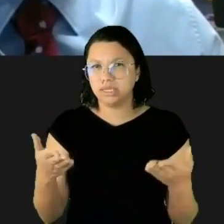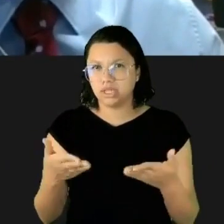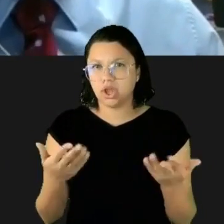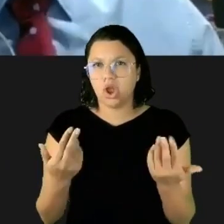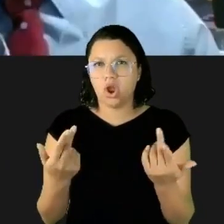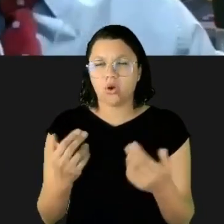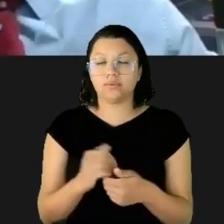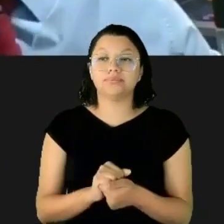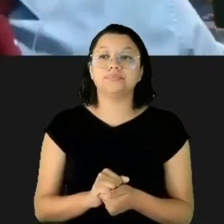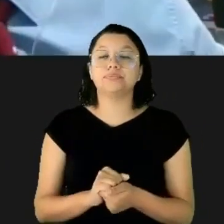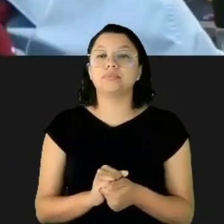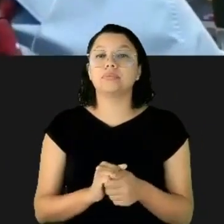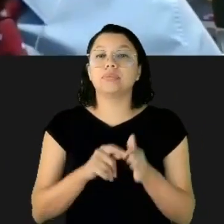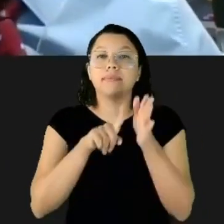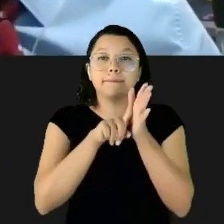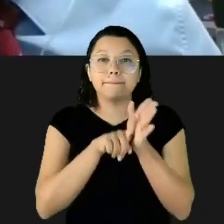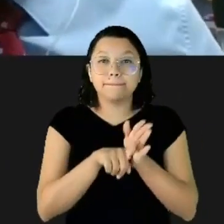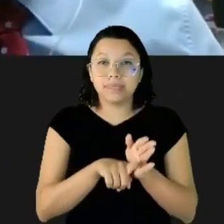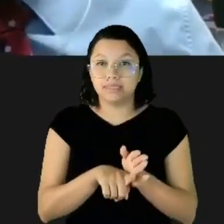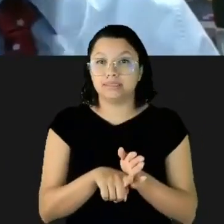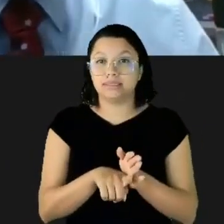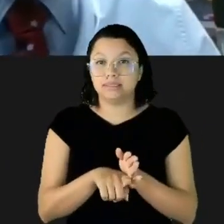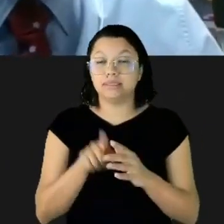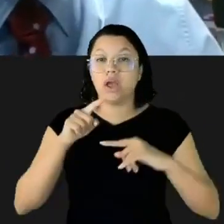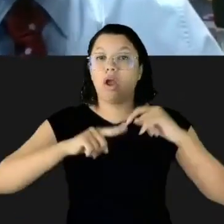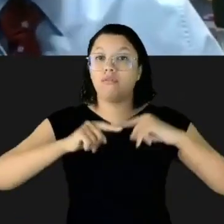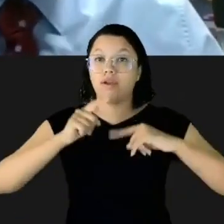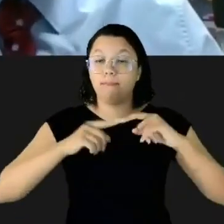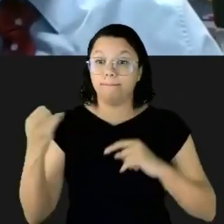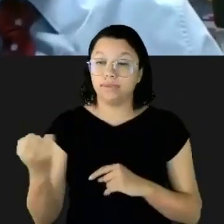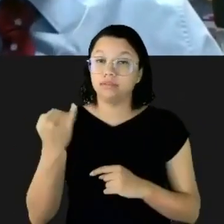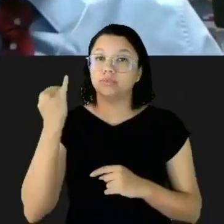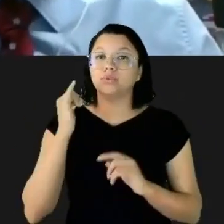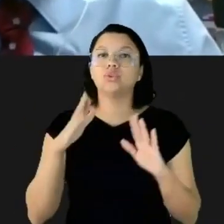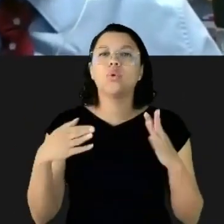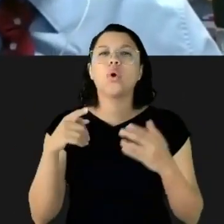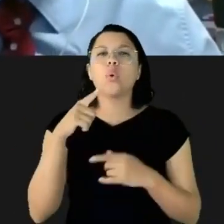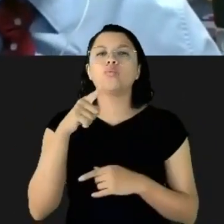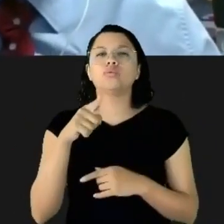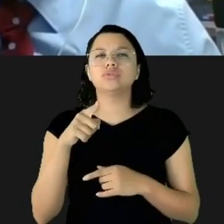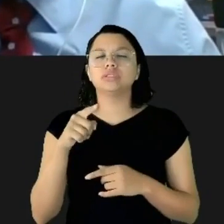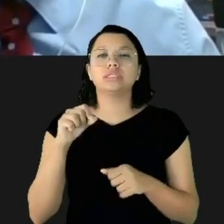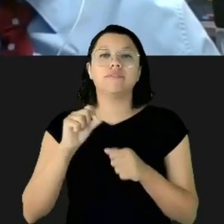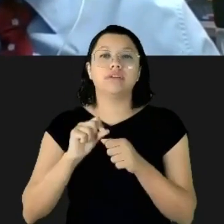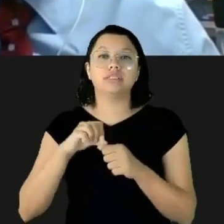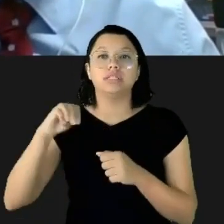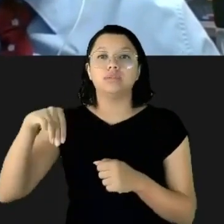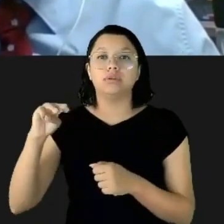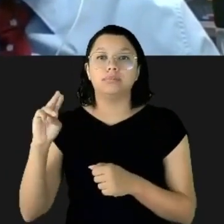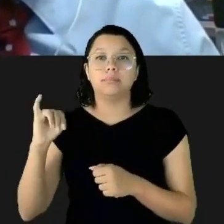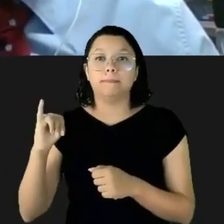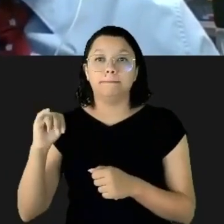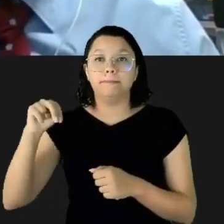a pesquisa de decisões isso também é uma ferramenta importante quando você está minutando